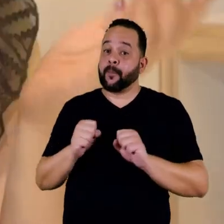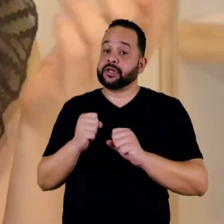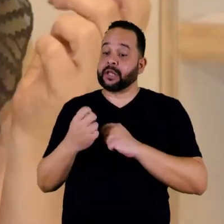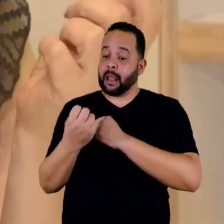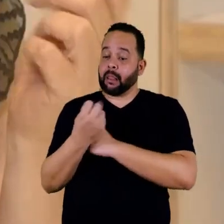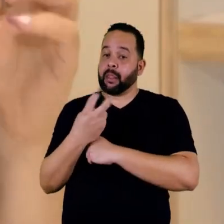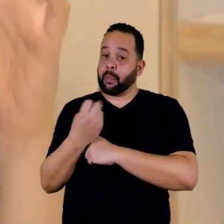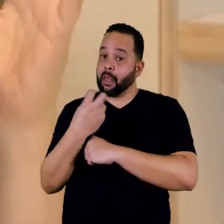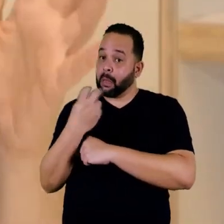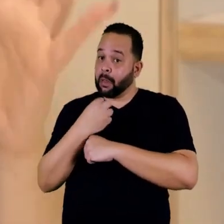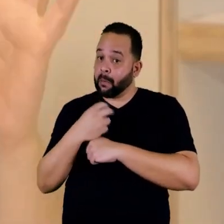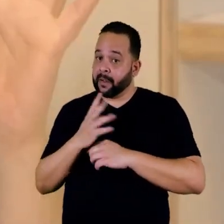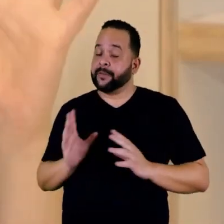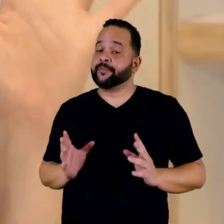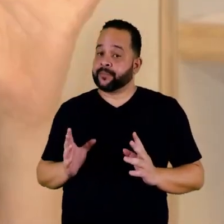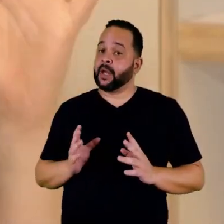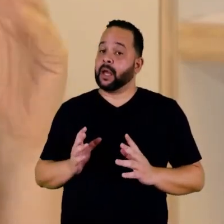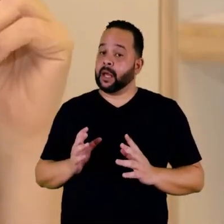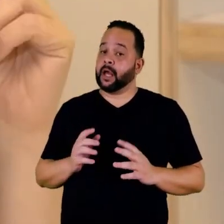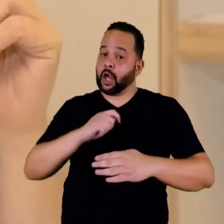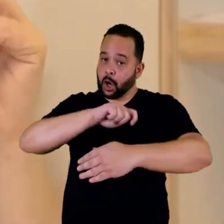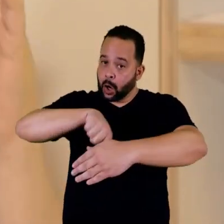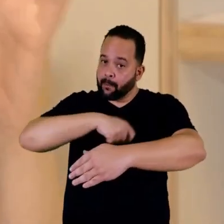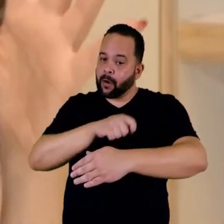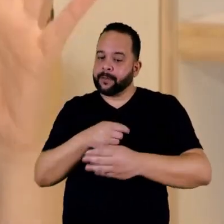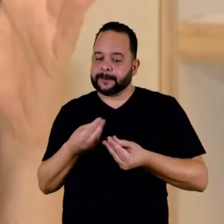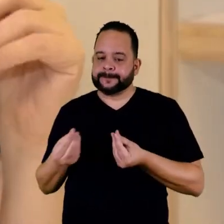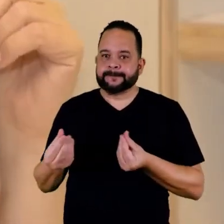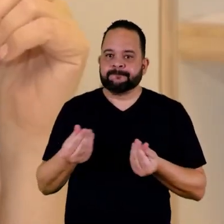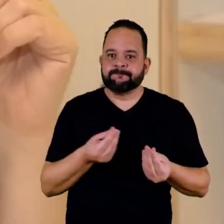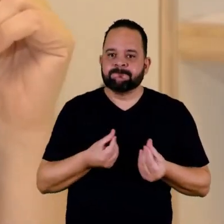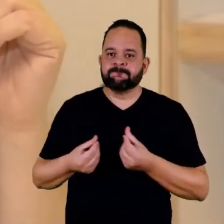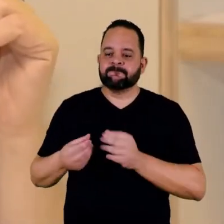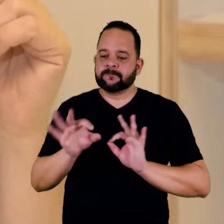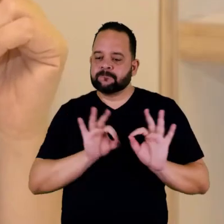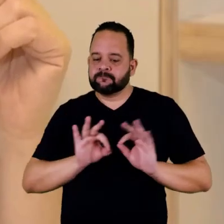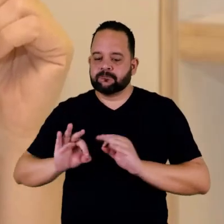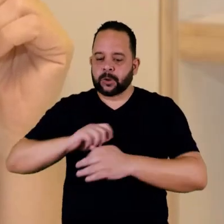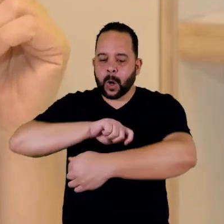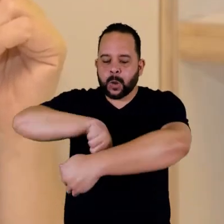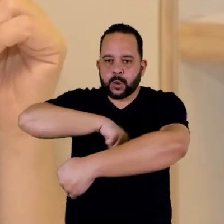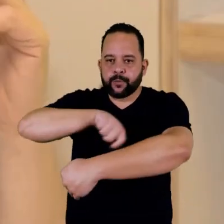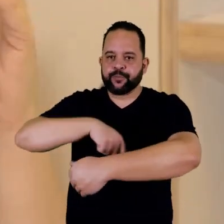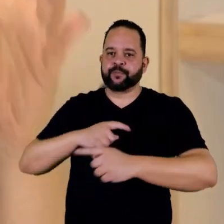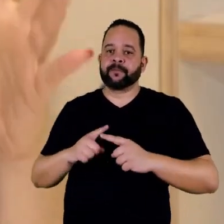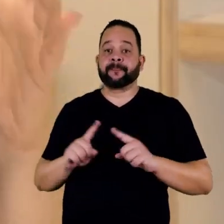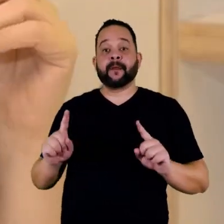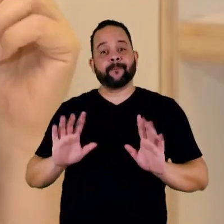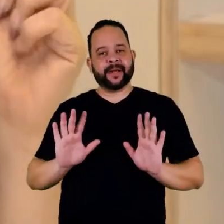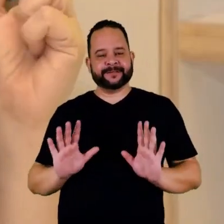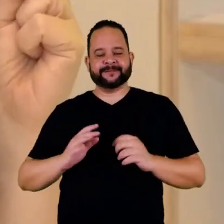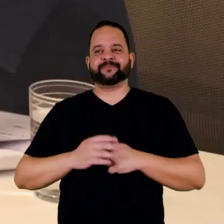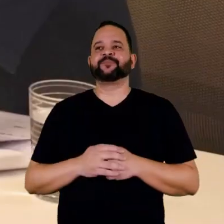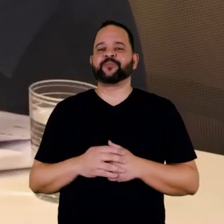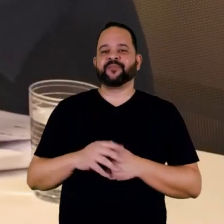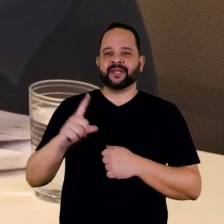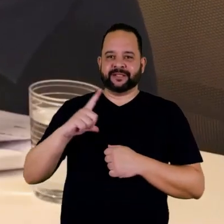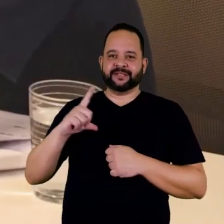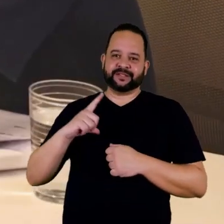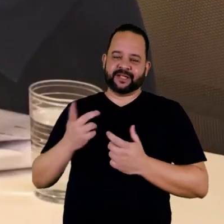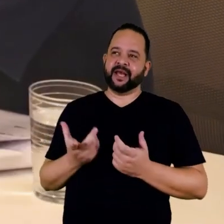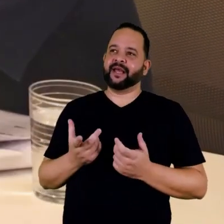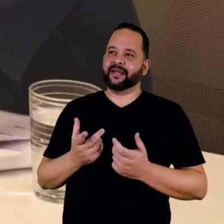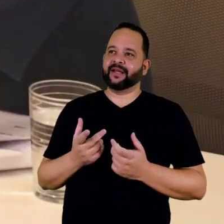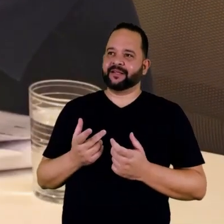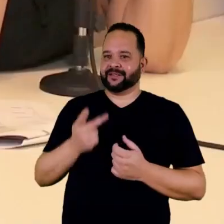problema de envenenamento então é uma comida bem delicada de ser de ser feita né mas enfim a gente tem aí